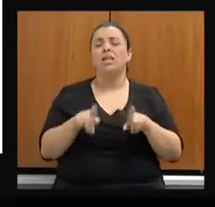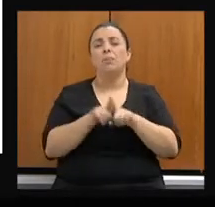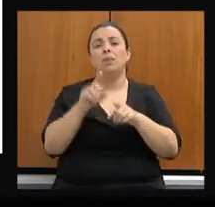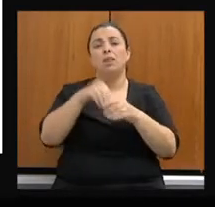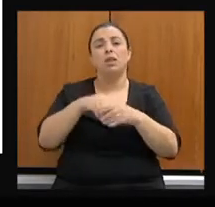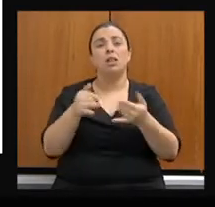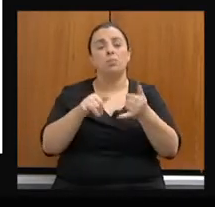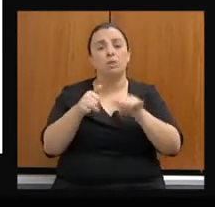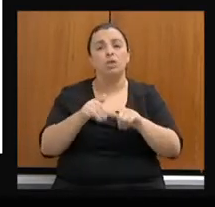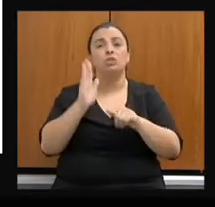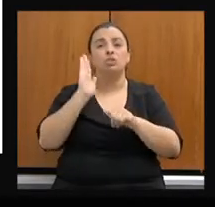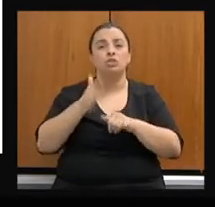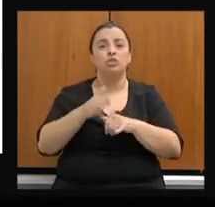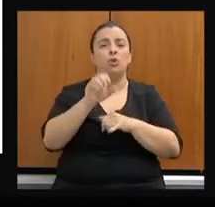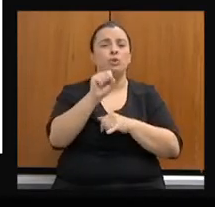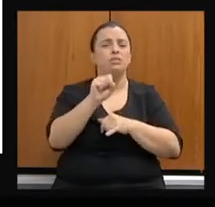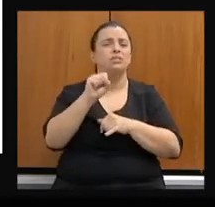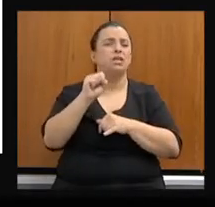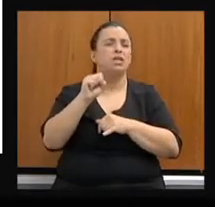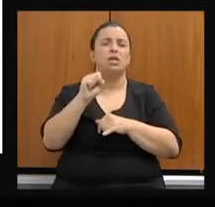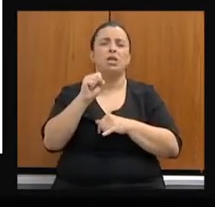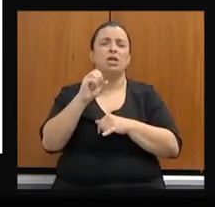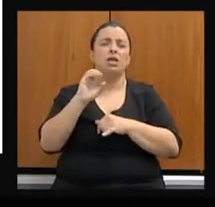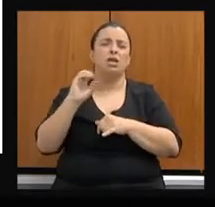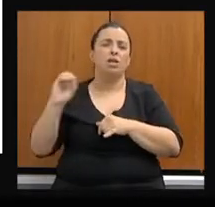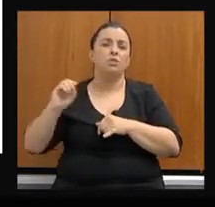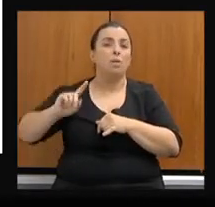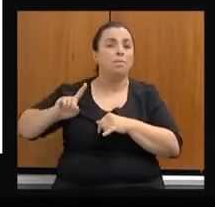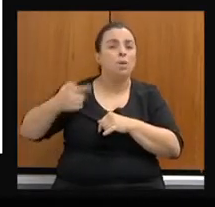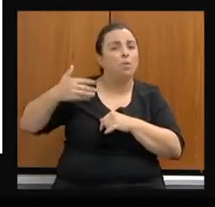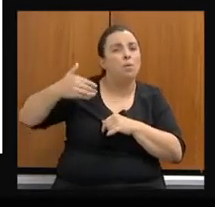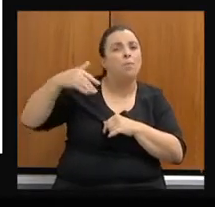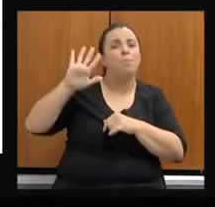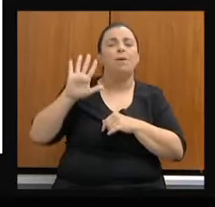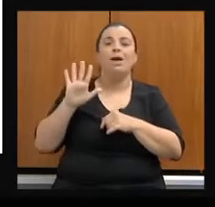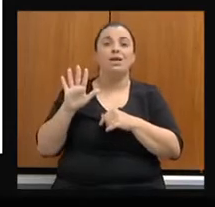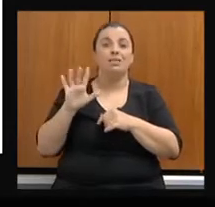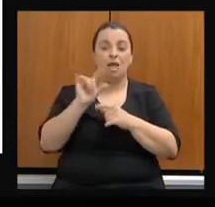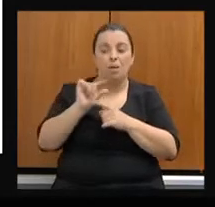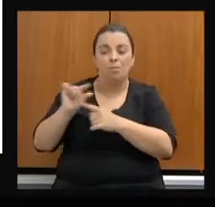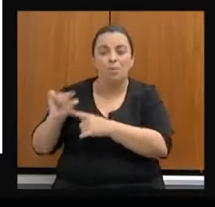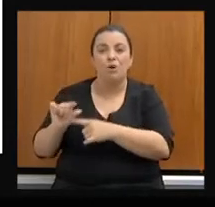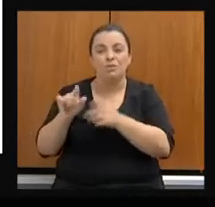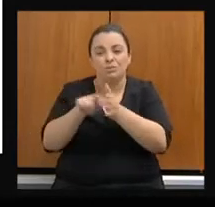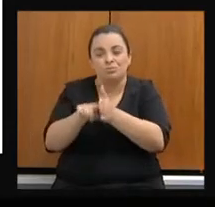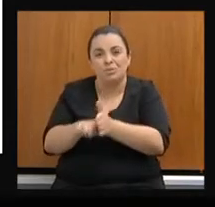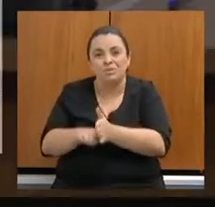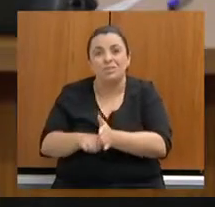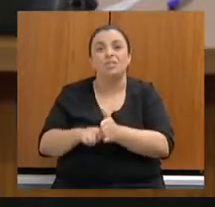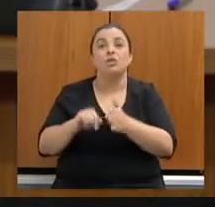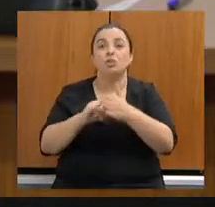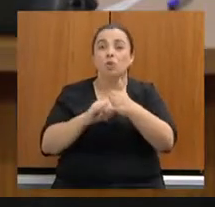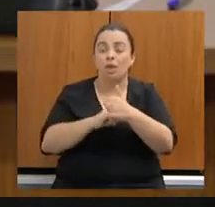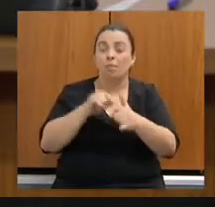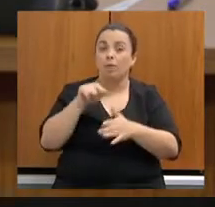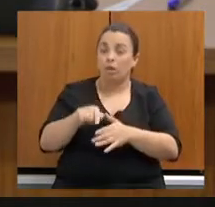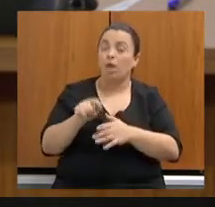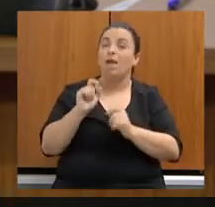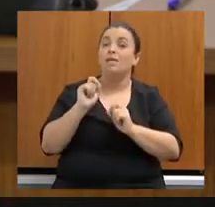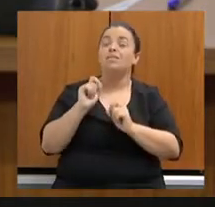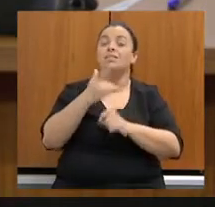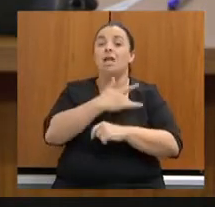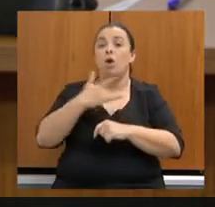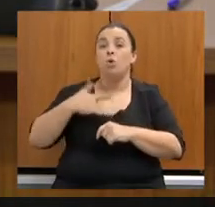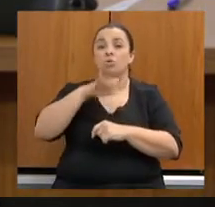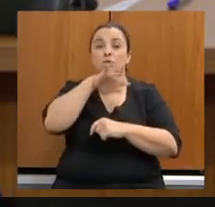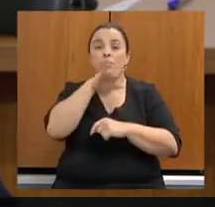feitas 3.898 amostras na nossa rede da Laboratorial do Lima tanto de saúde animal quanto um